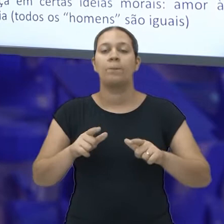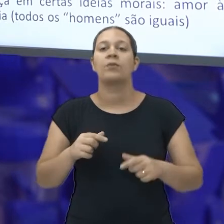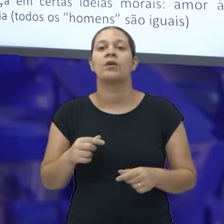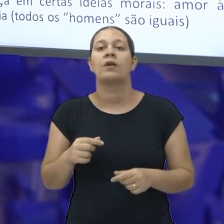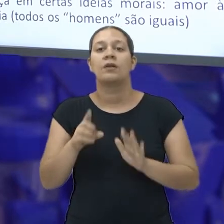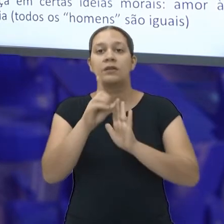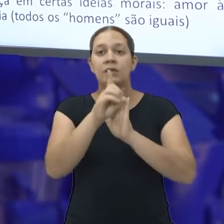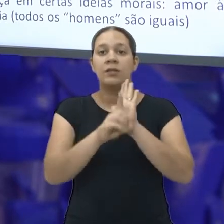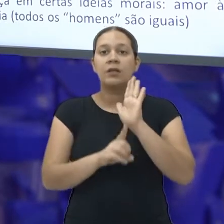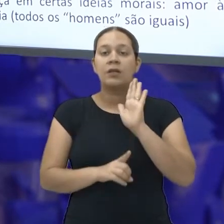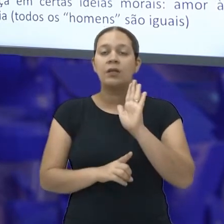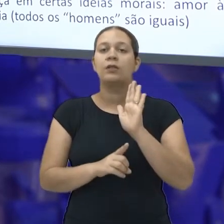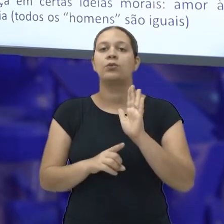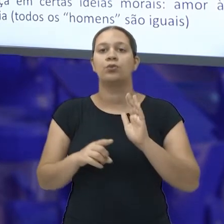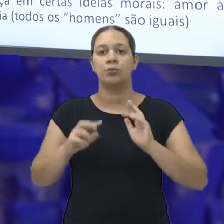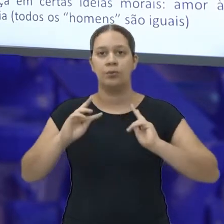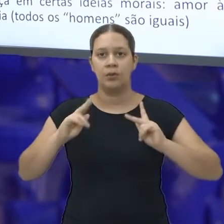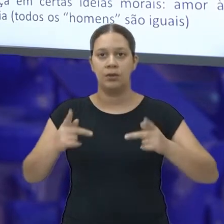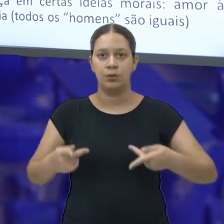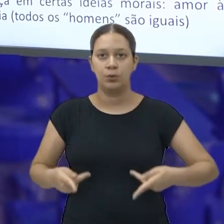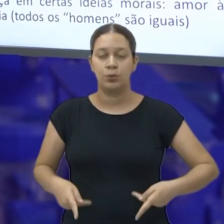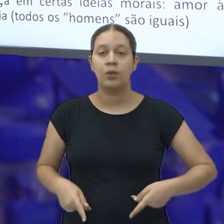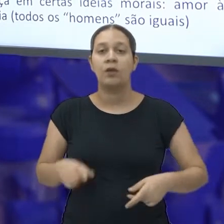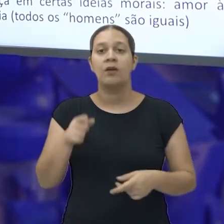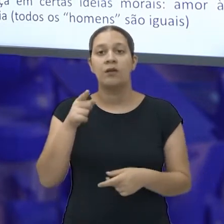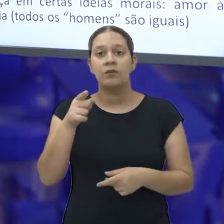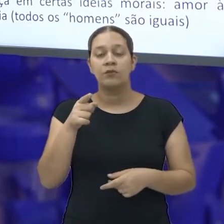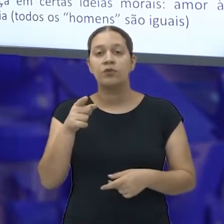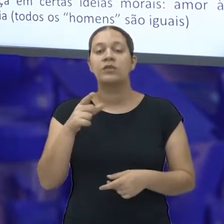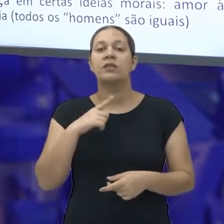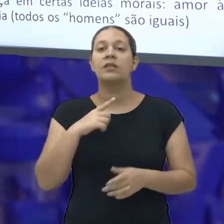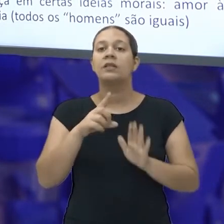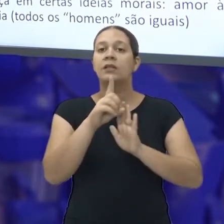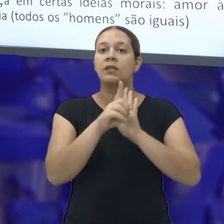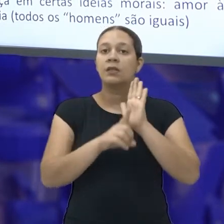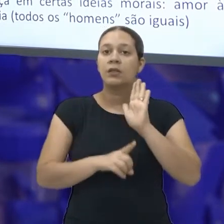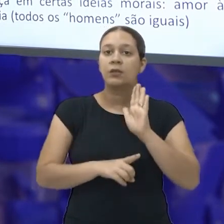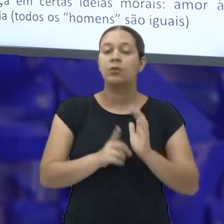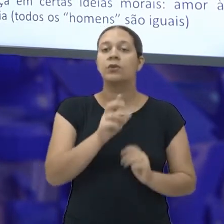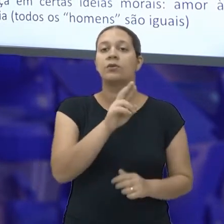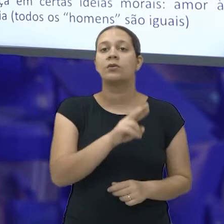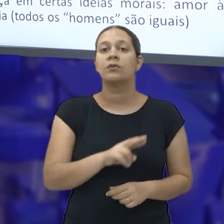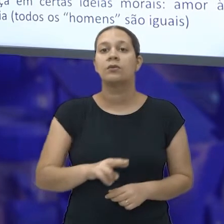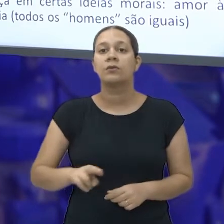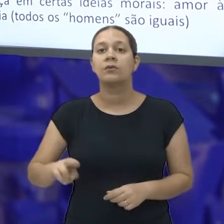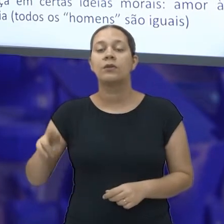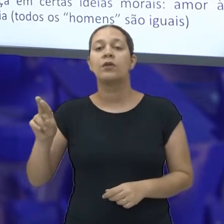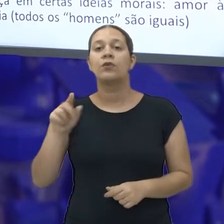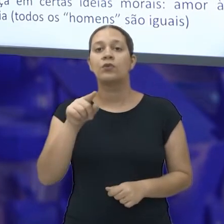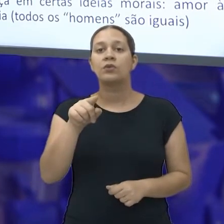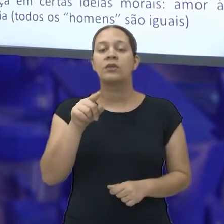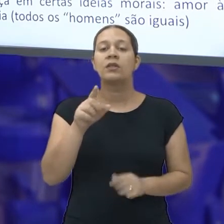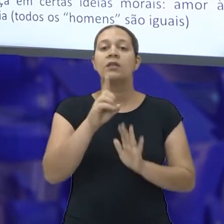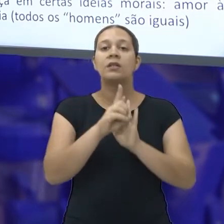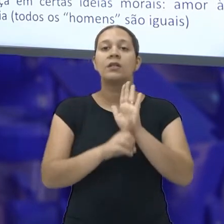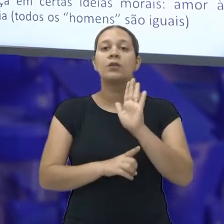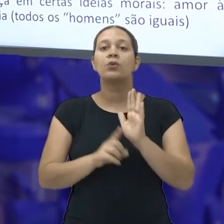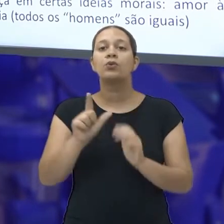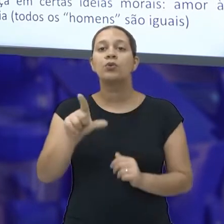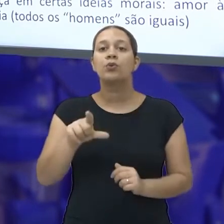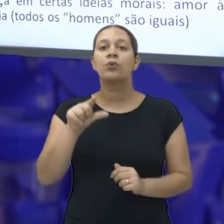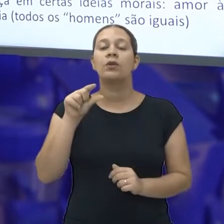um órgão de direitos humanos. Você tem direito à religião, você tem direito à sua escolha